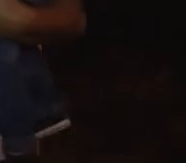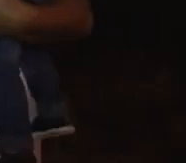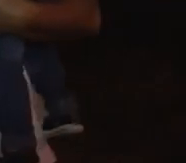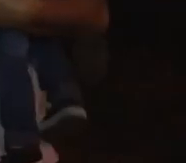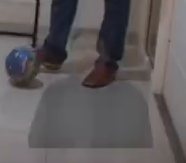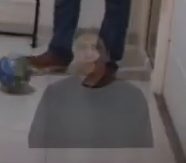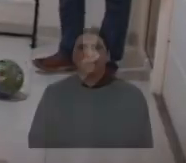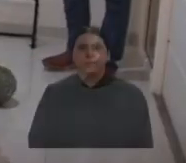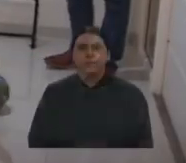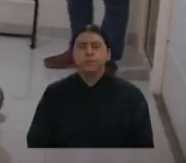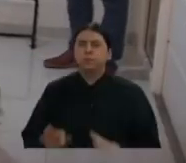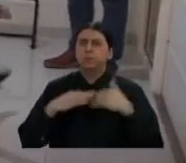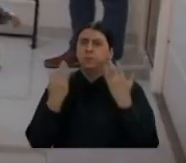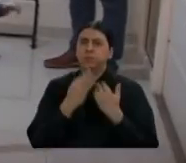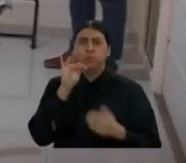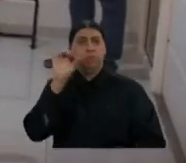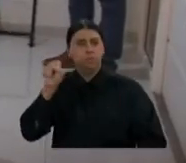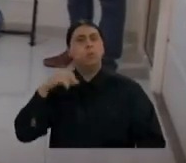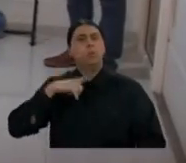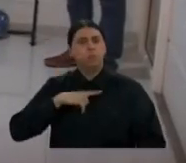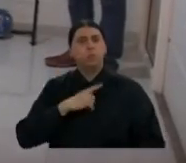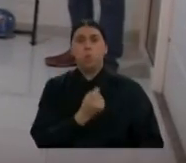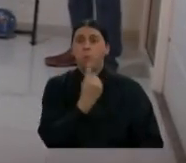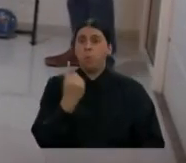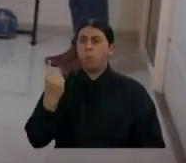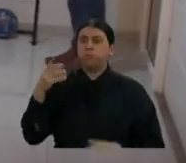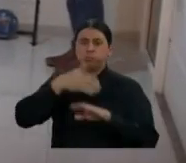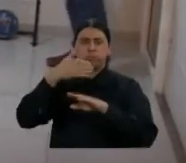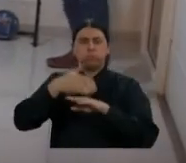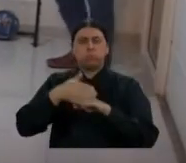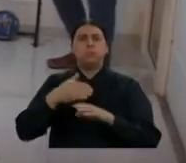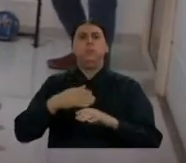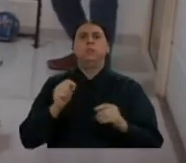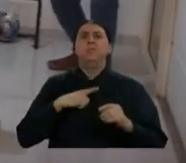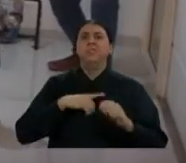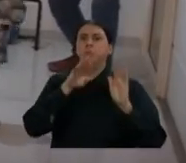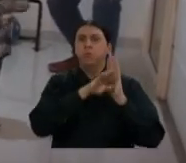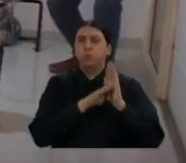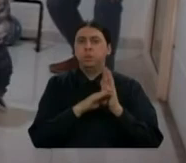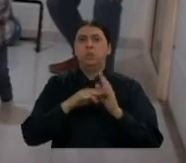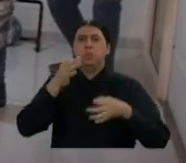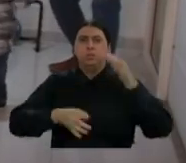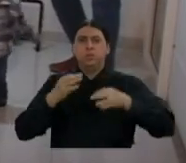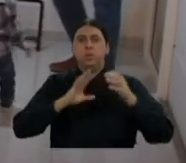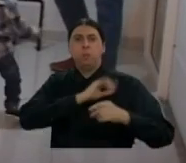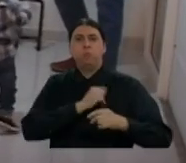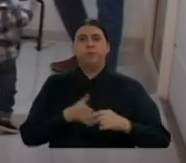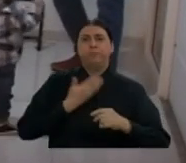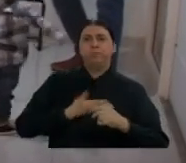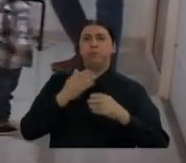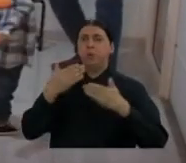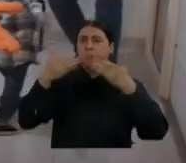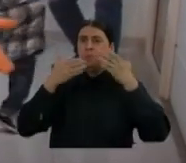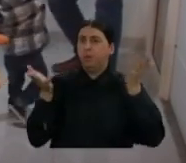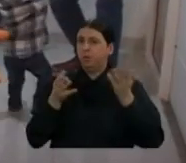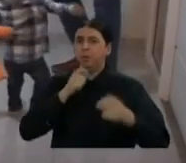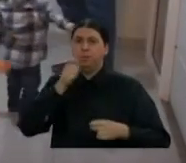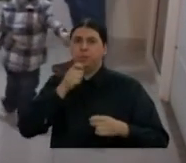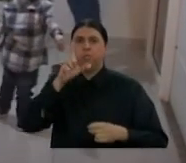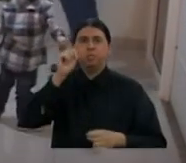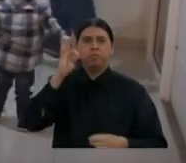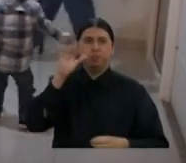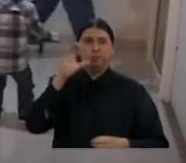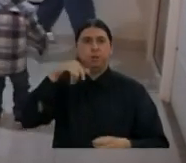e à família do hotel é humano que faz uma campanha do judiciário deixa o a morte surpreender como mostra agora